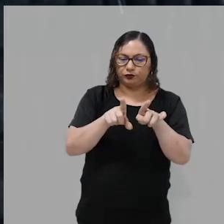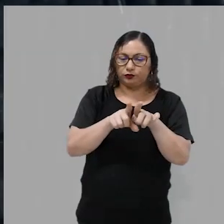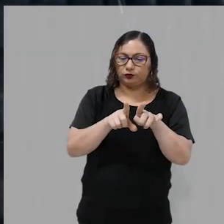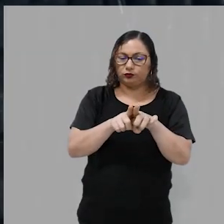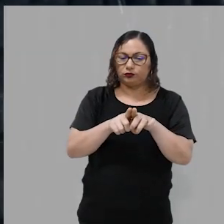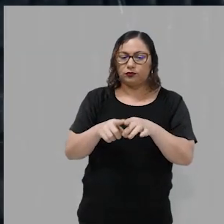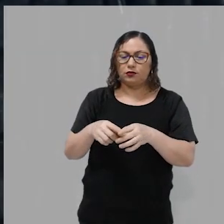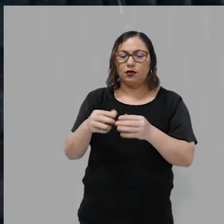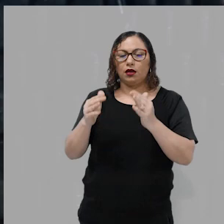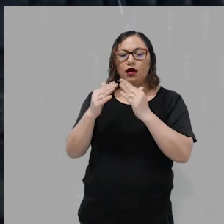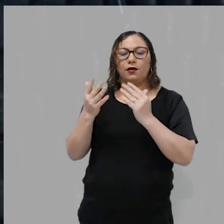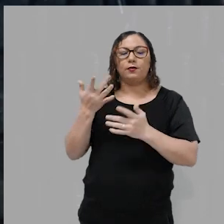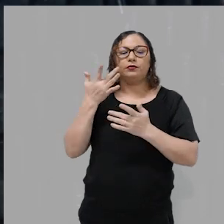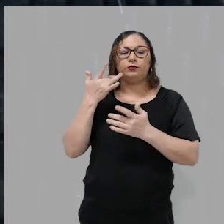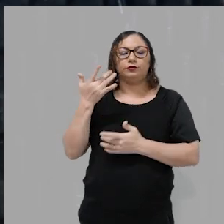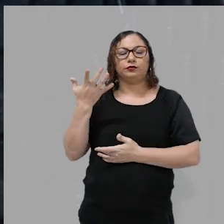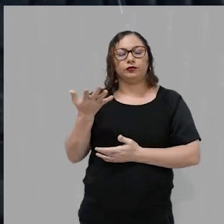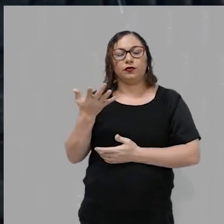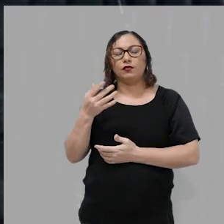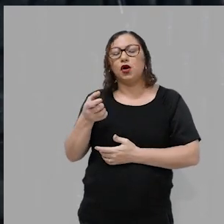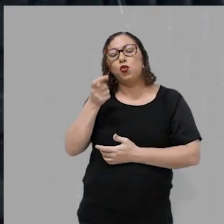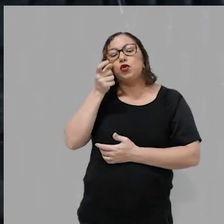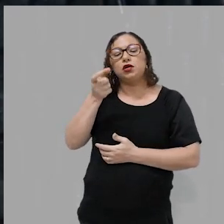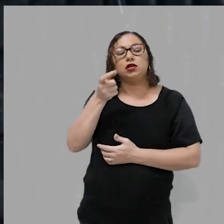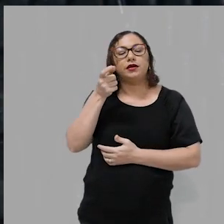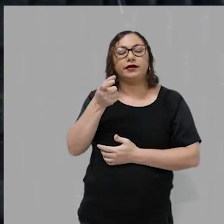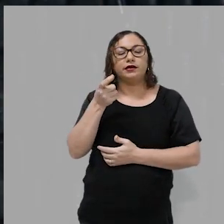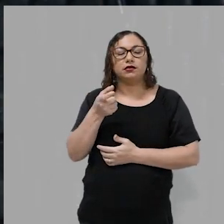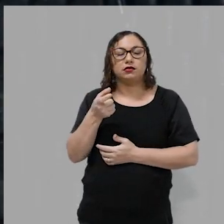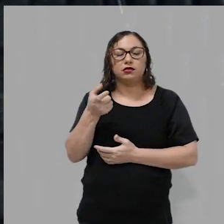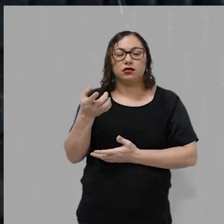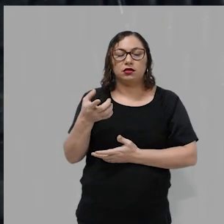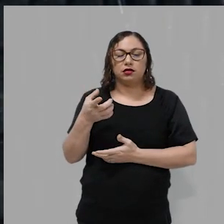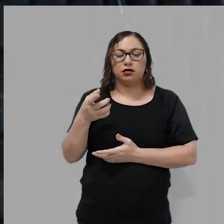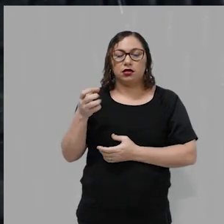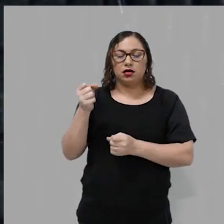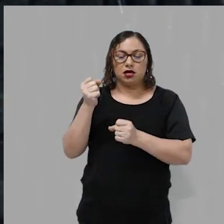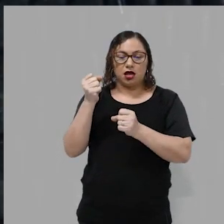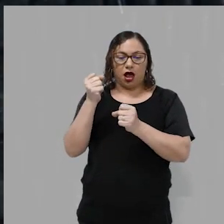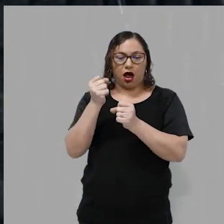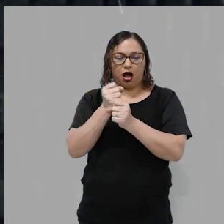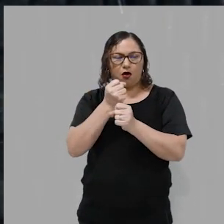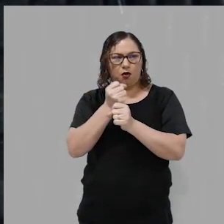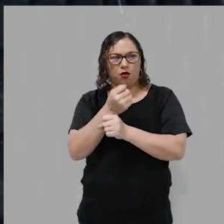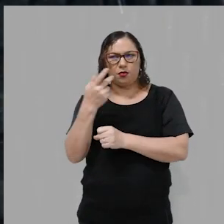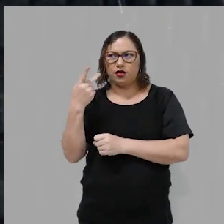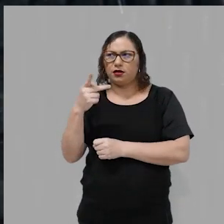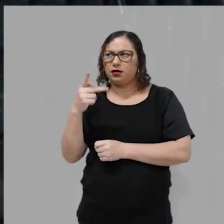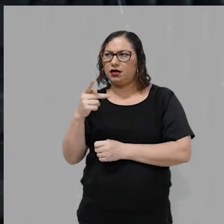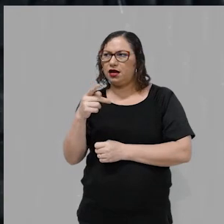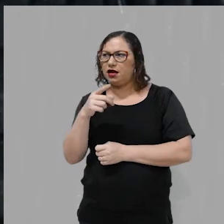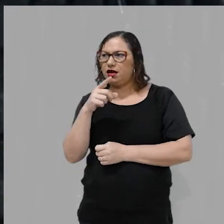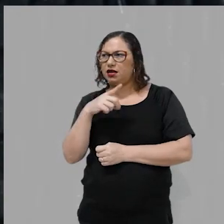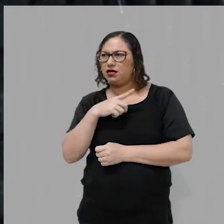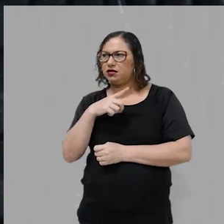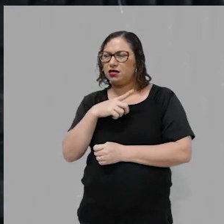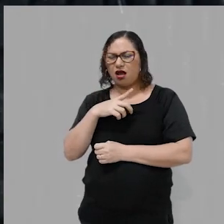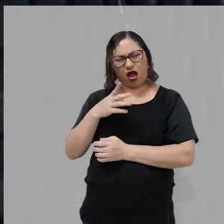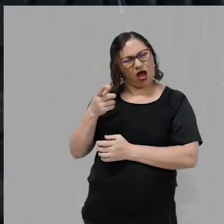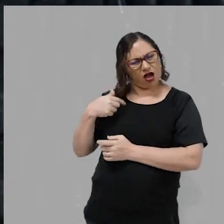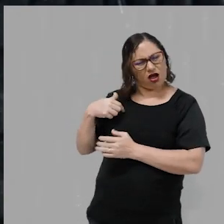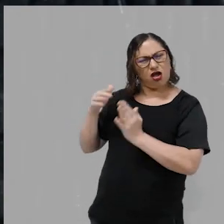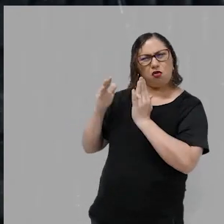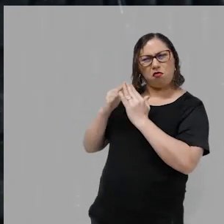Belas Artes Brasileiras, né? O interessante é que a obra dele tem essa pegada neoclássica. E, professor, eu moro em São Luís e tem um